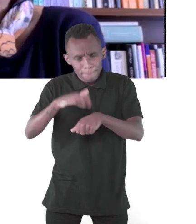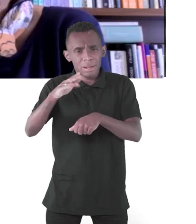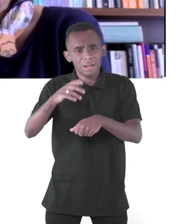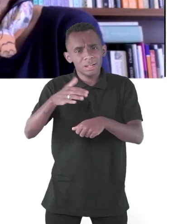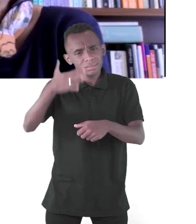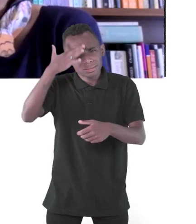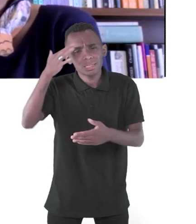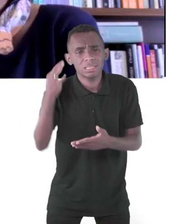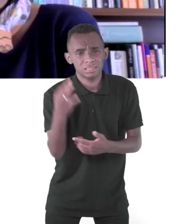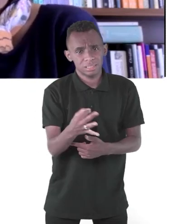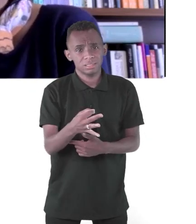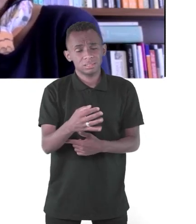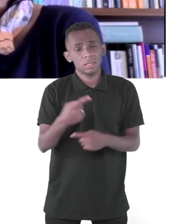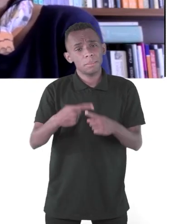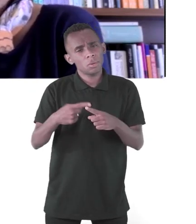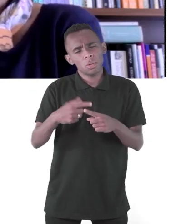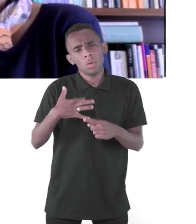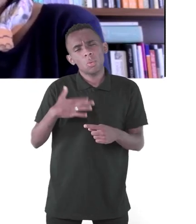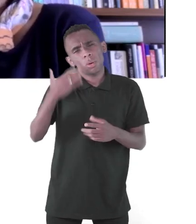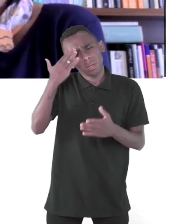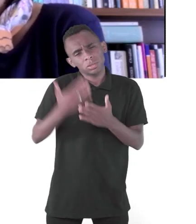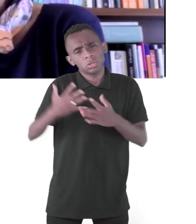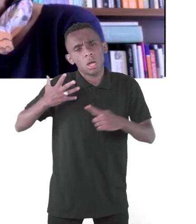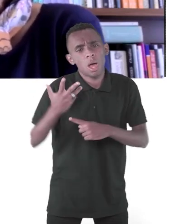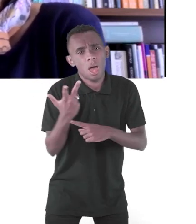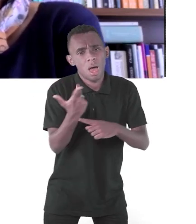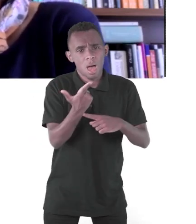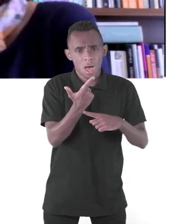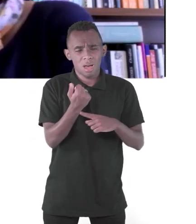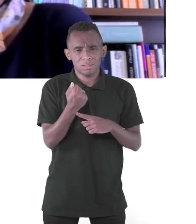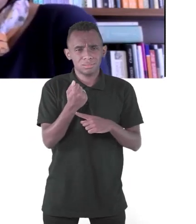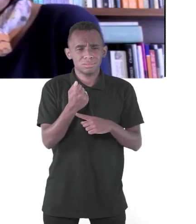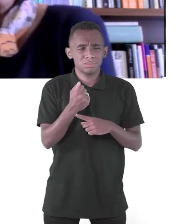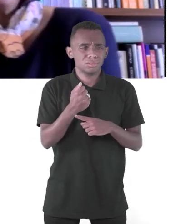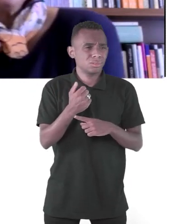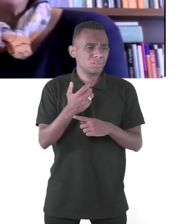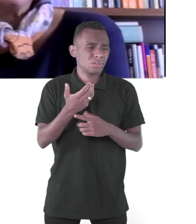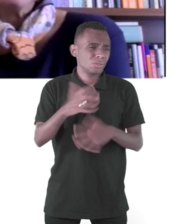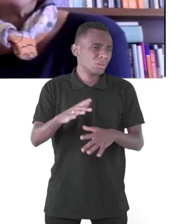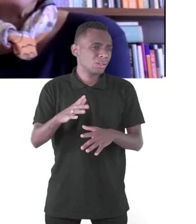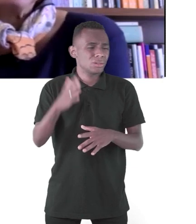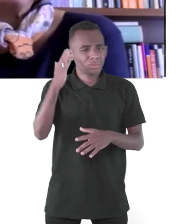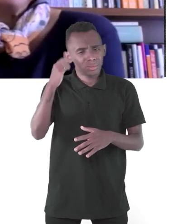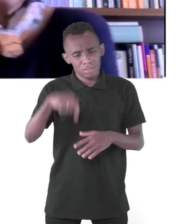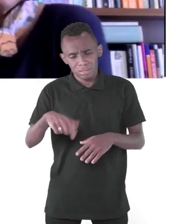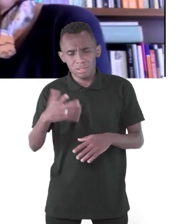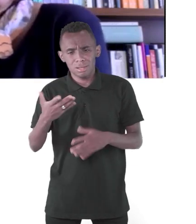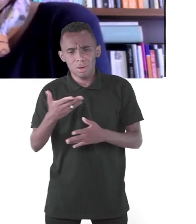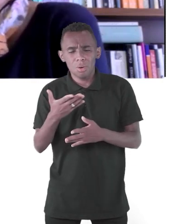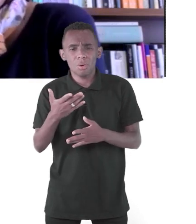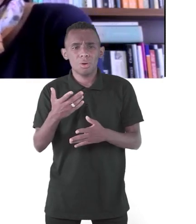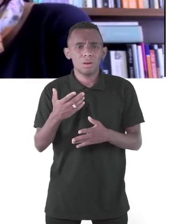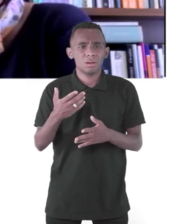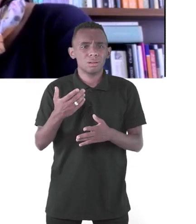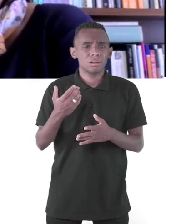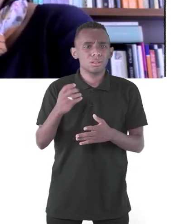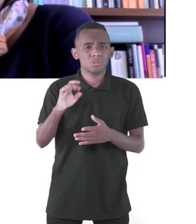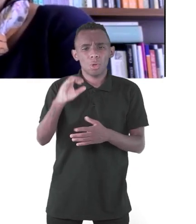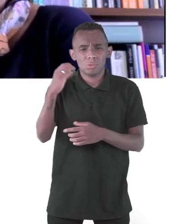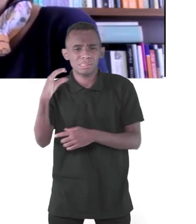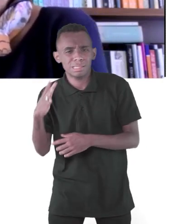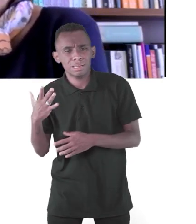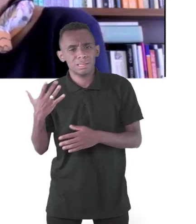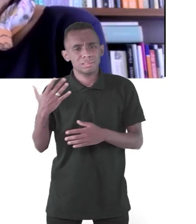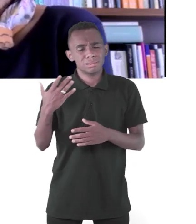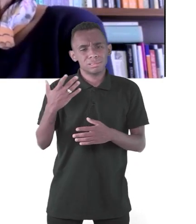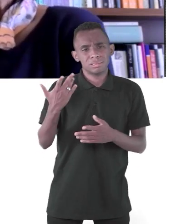sabe? Eu acho que a arte... Eu não quero ser acadêmica, nem elitista, nem hermética nessa coisa, mas